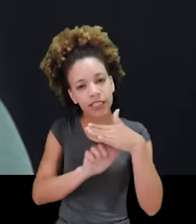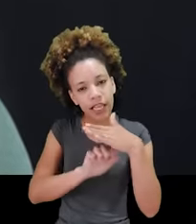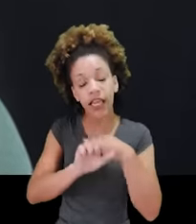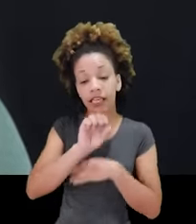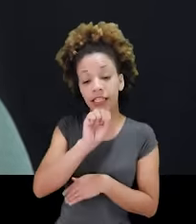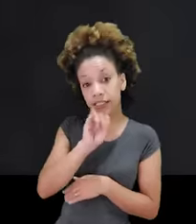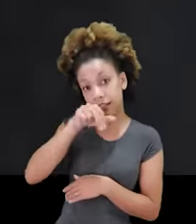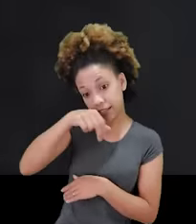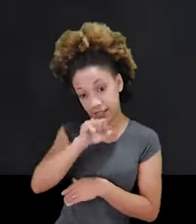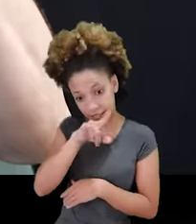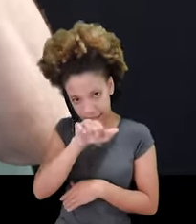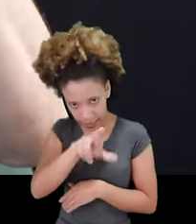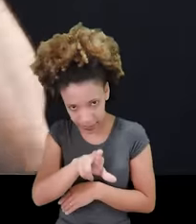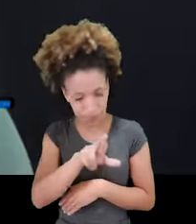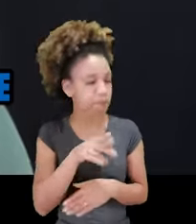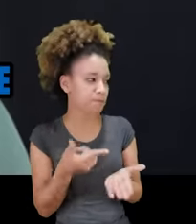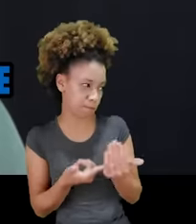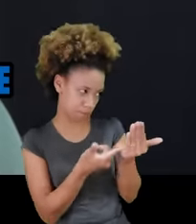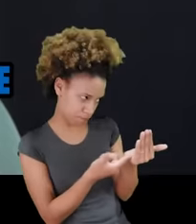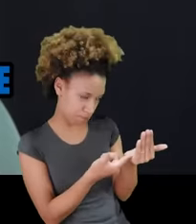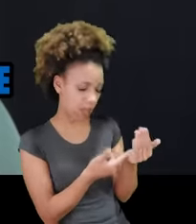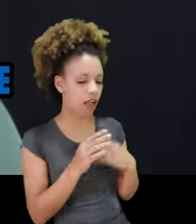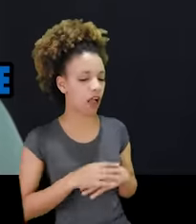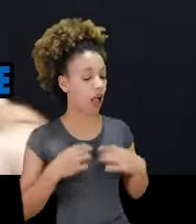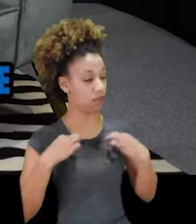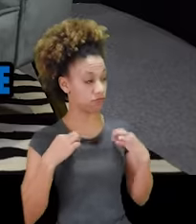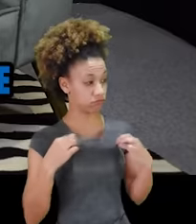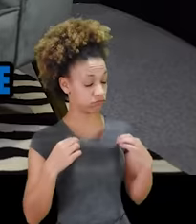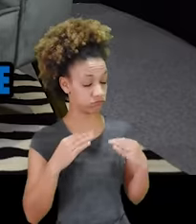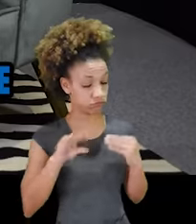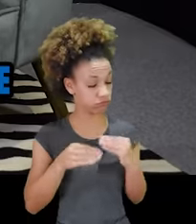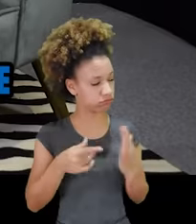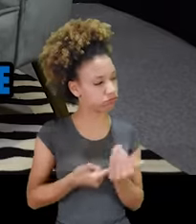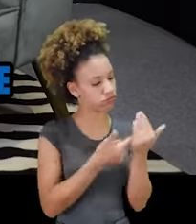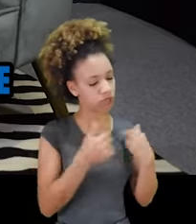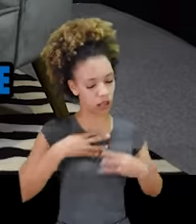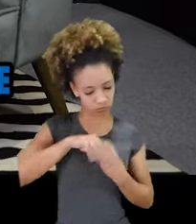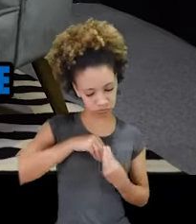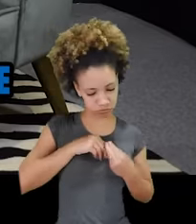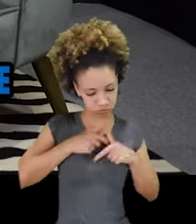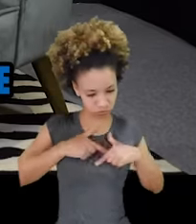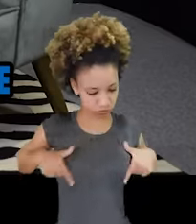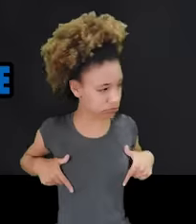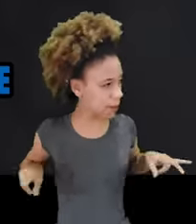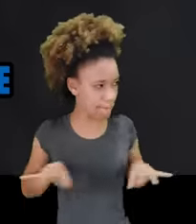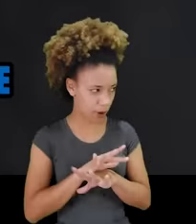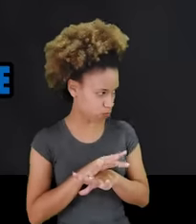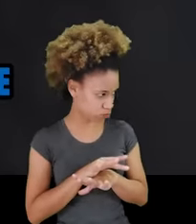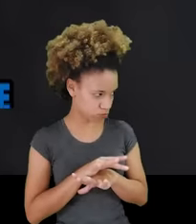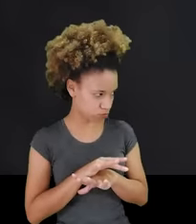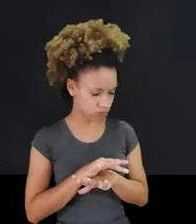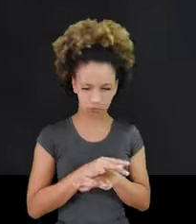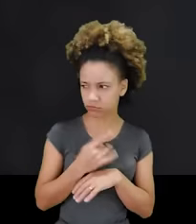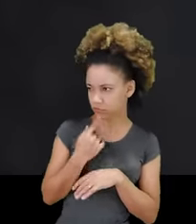Insider é o seguinte, Rui. Essa roupa aqui. Vou te falar por quê. Camisa com tecnologia. Você pega a camisa, tá amassada, você põe no corpo, ela desamassa. É